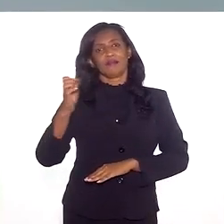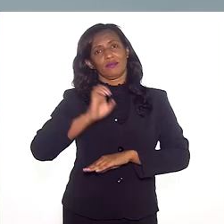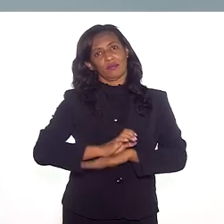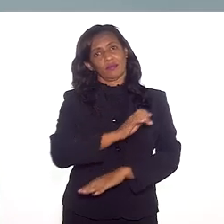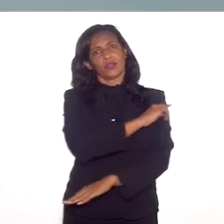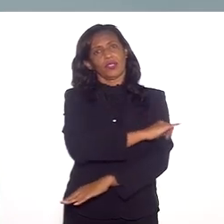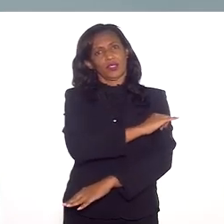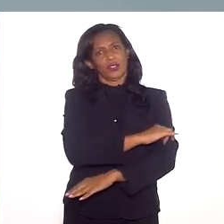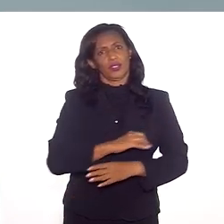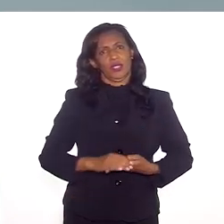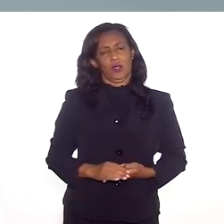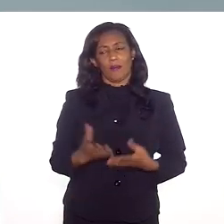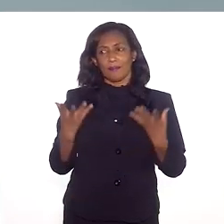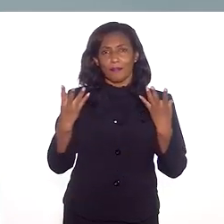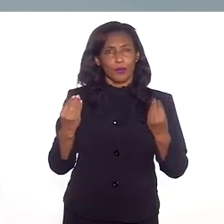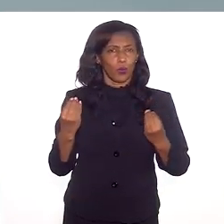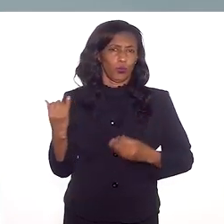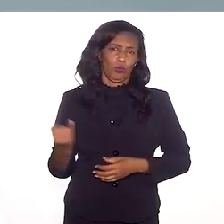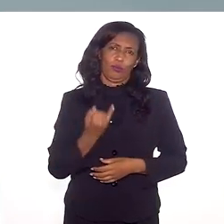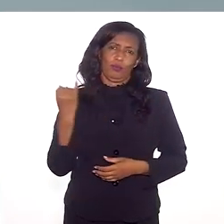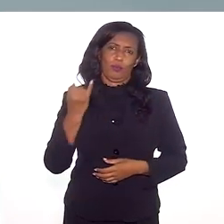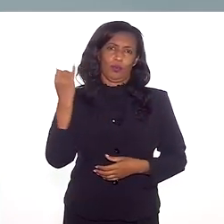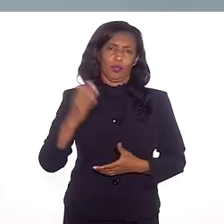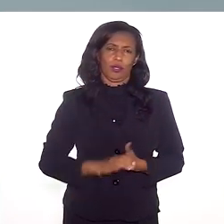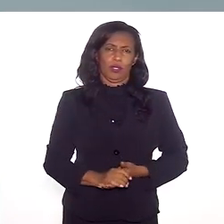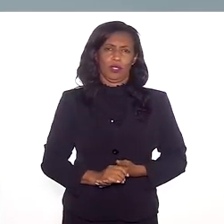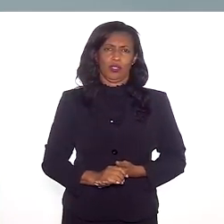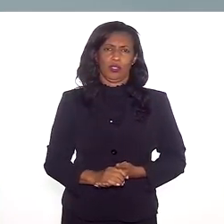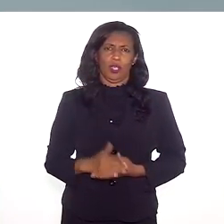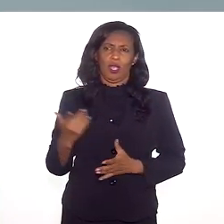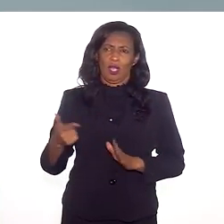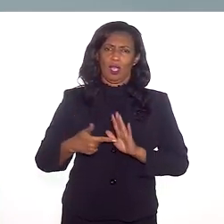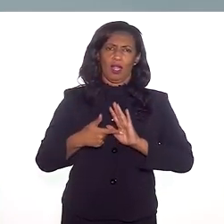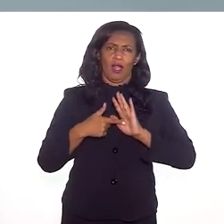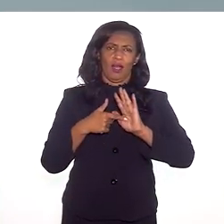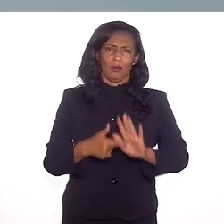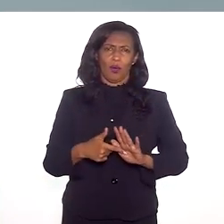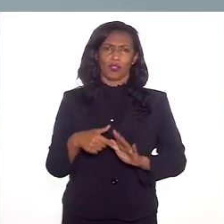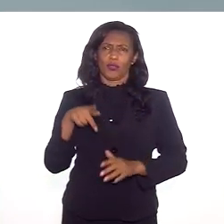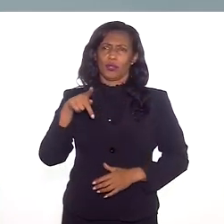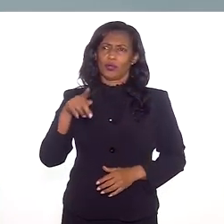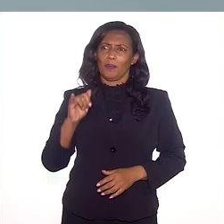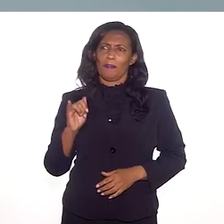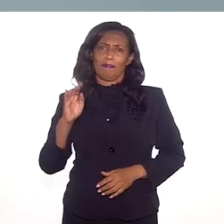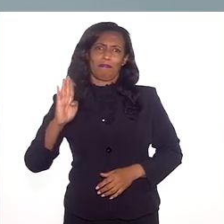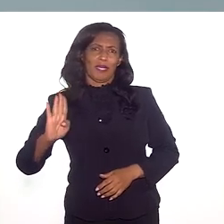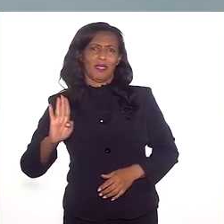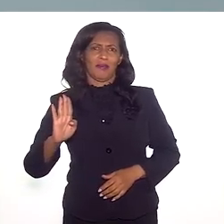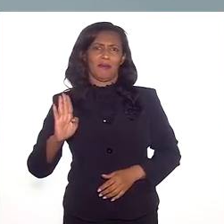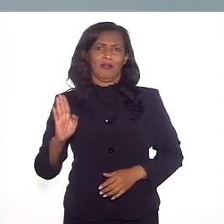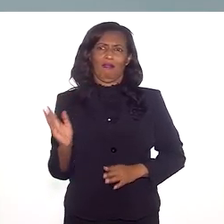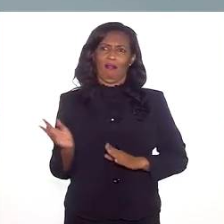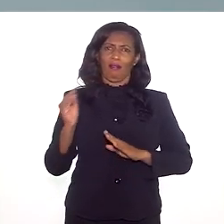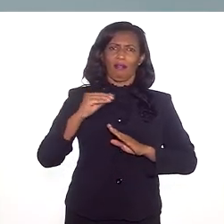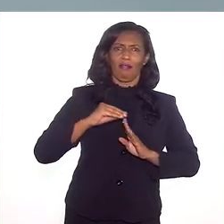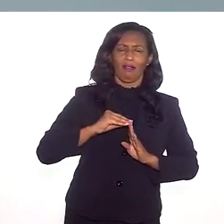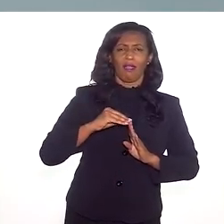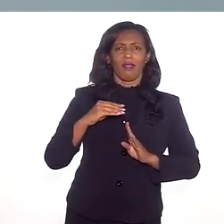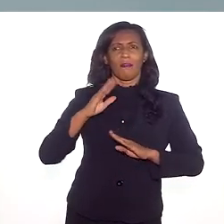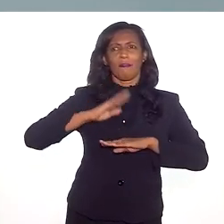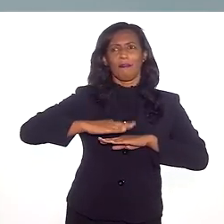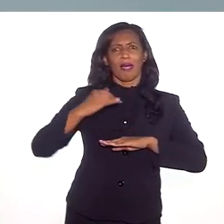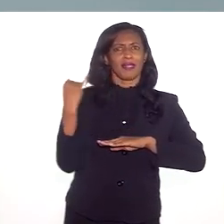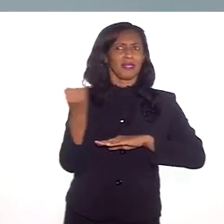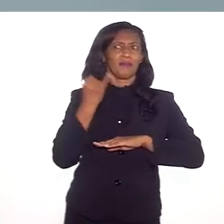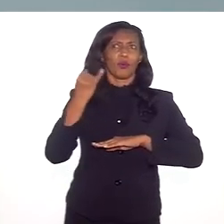do Rio de Janeiro. É muito importante, e isso, ela representa 4% do nosso PIB, é maior do que muita coisa que tem por aí, que você acha